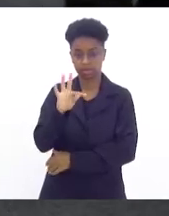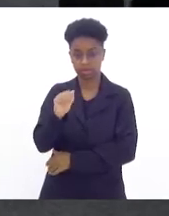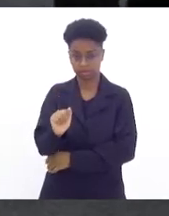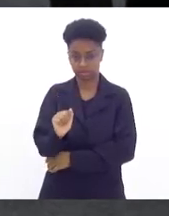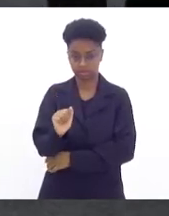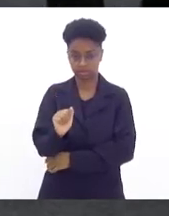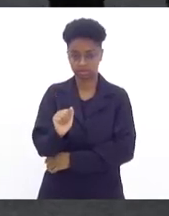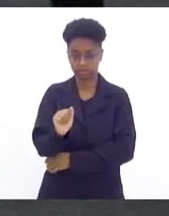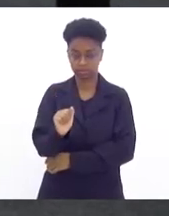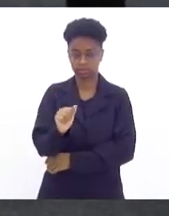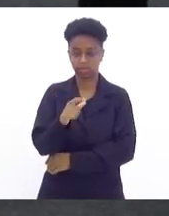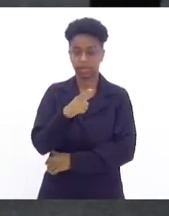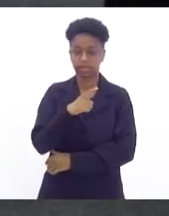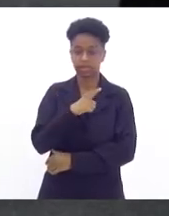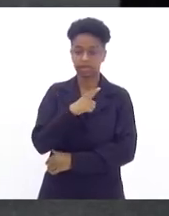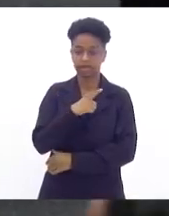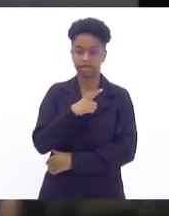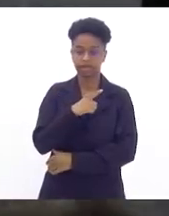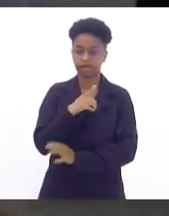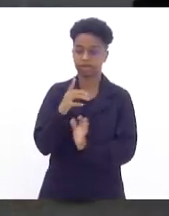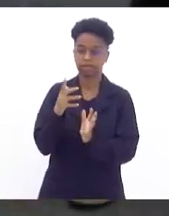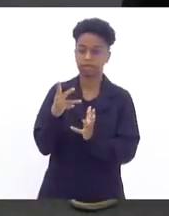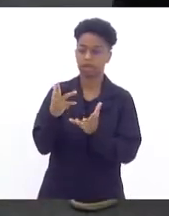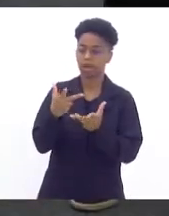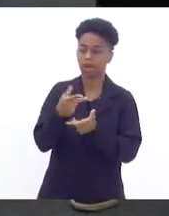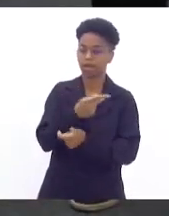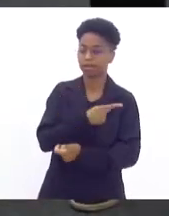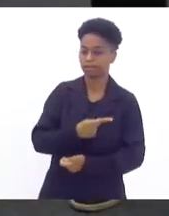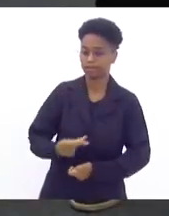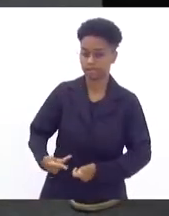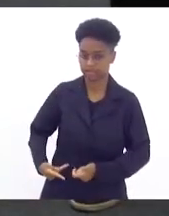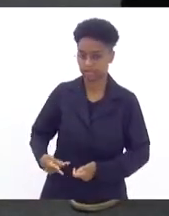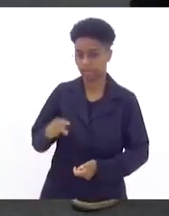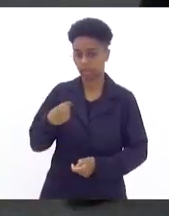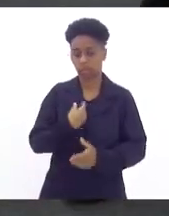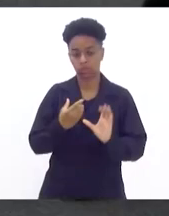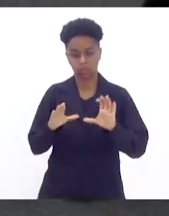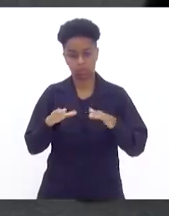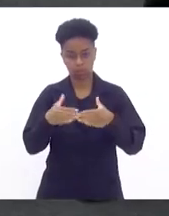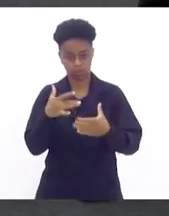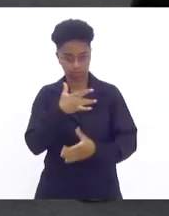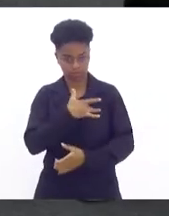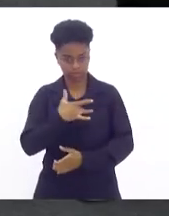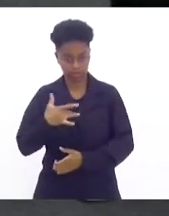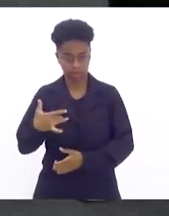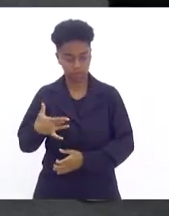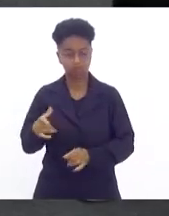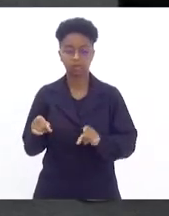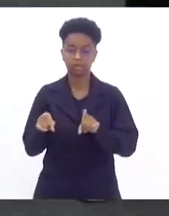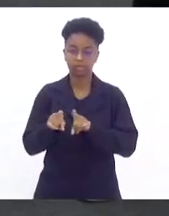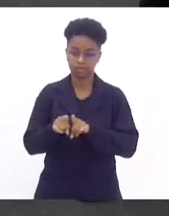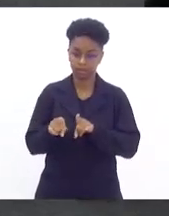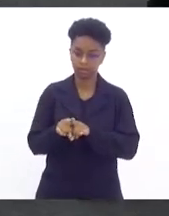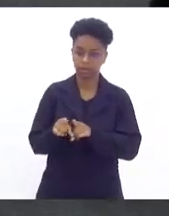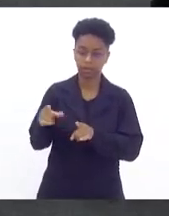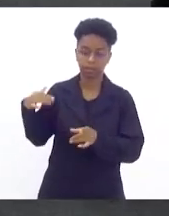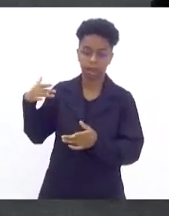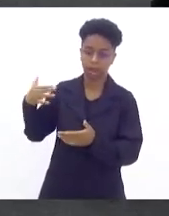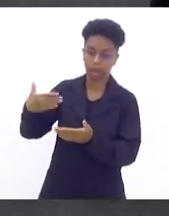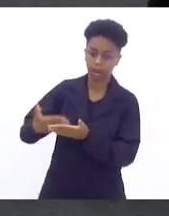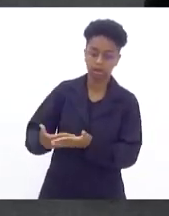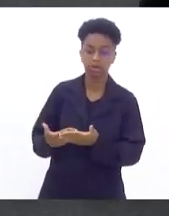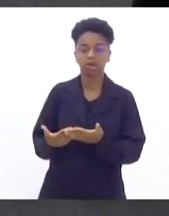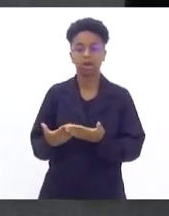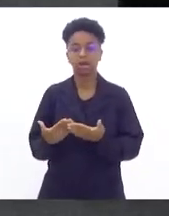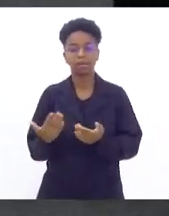que teve uma brilhante presidência frente da nossa Comissão da saúde e vem até hoje nos brindando